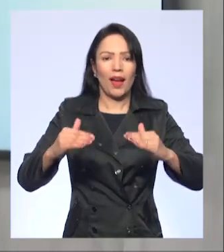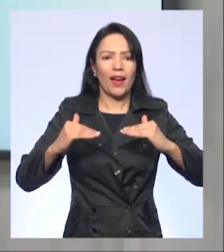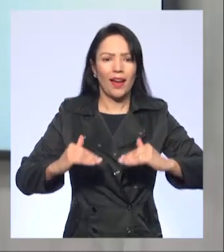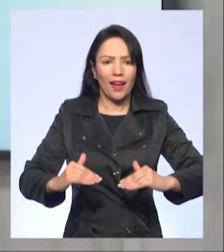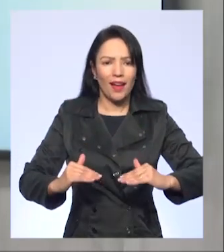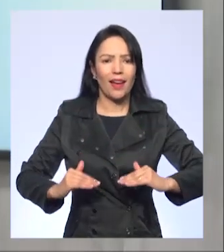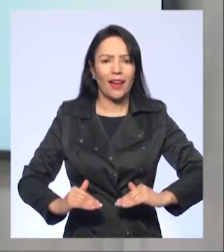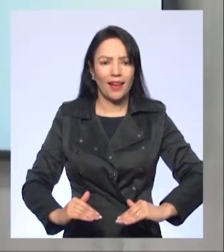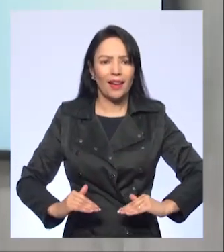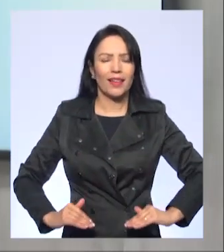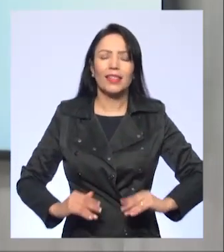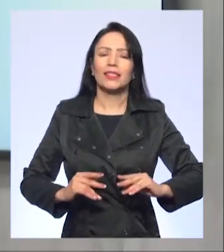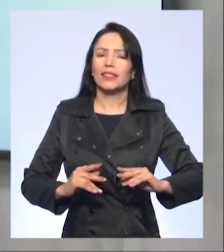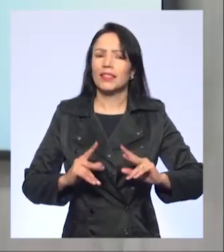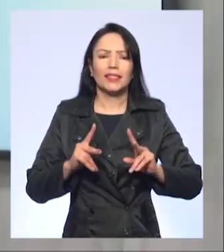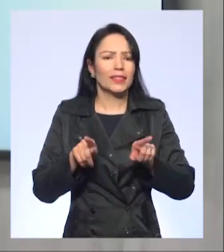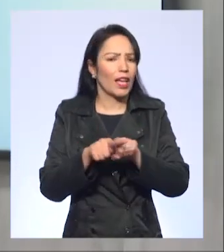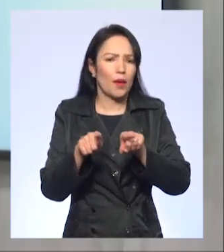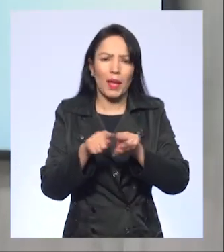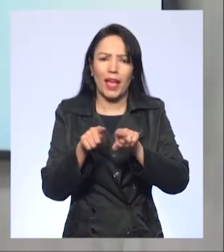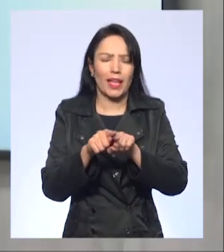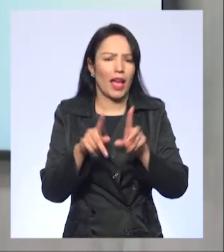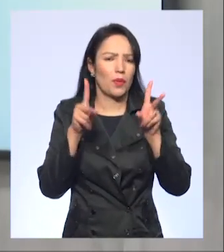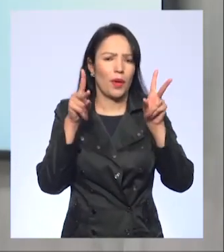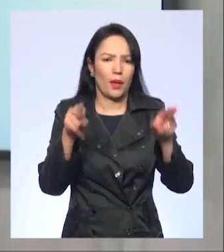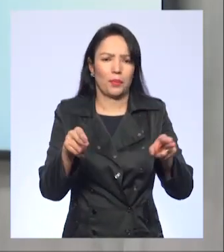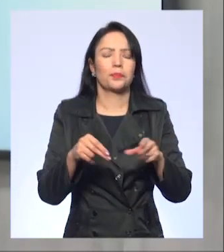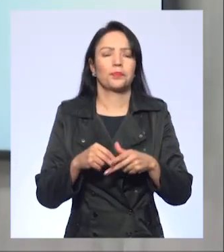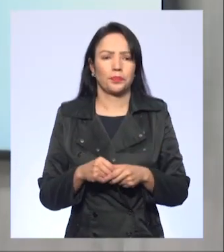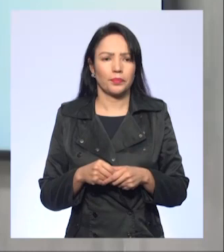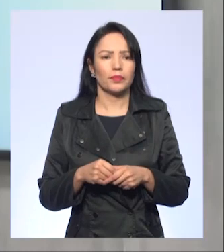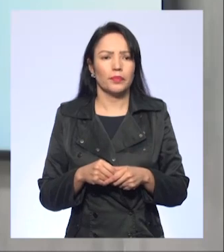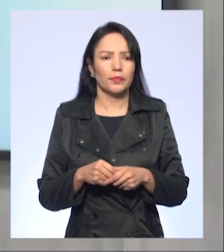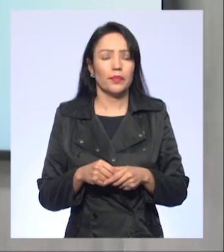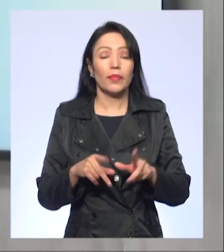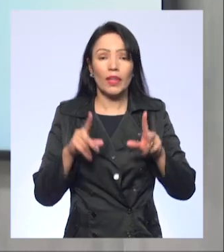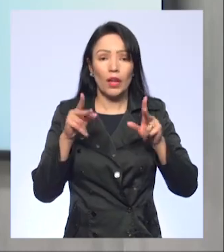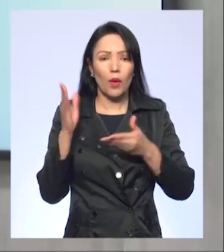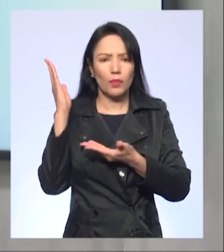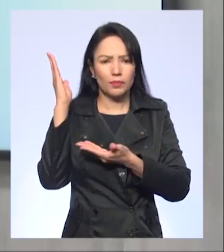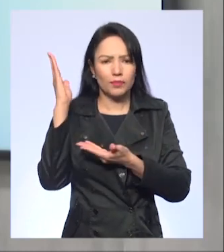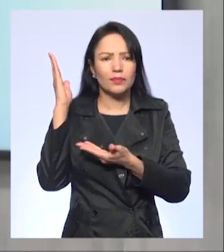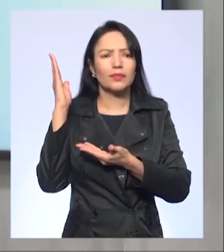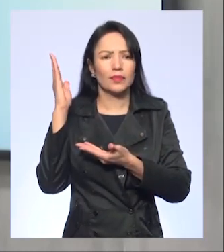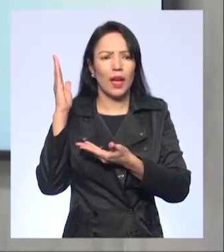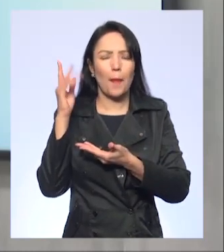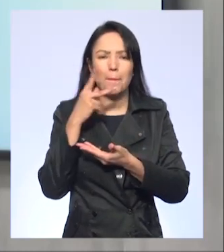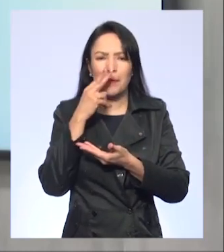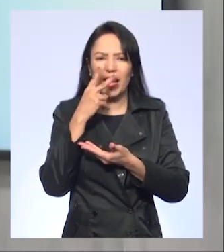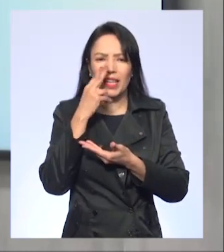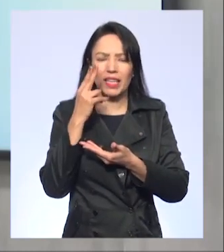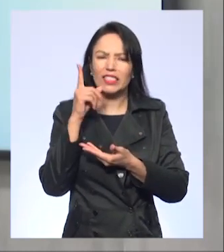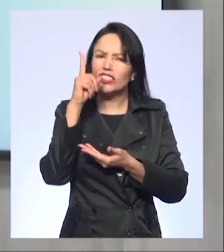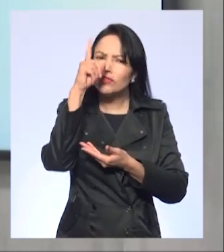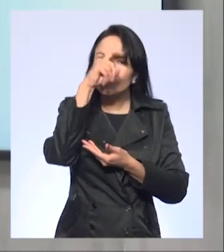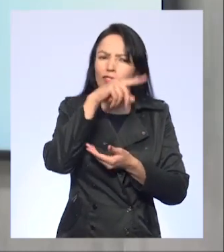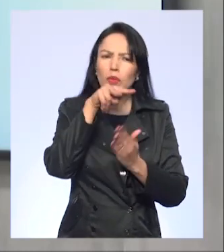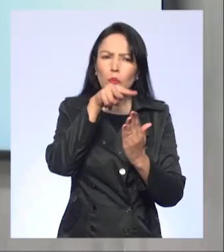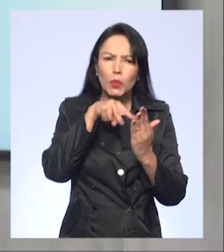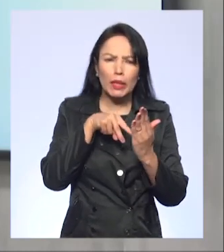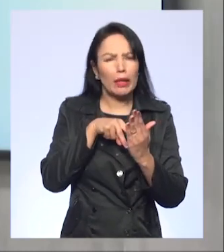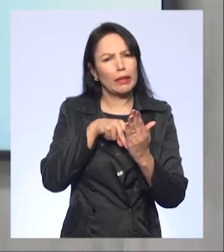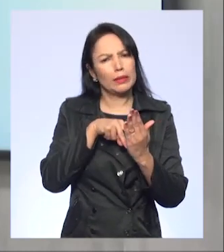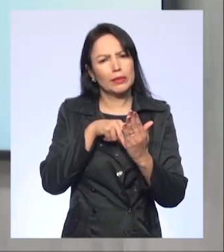segmentos correspondentes. E comigo, vem para a tela, porque quando você enuncia o Teorema de Tales, parece algo super difícil e